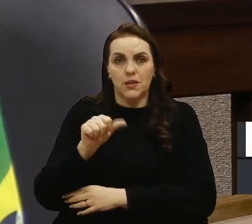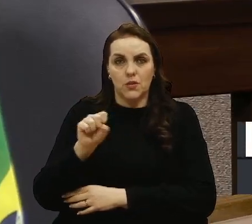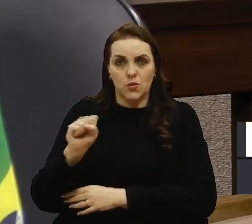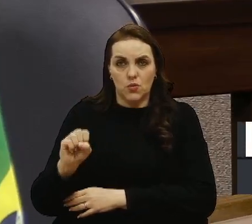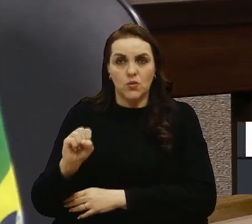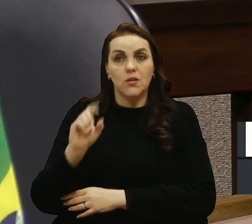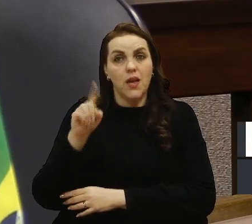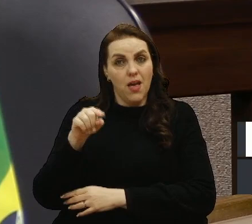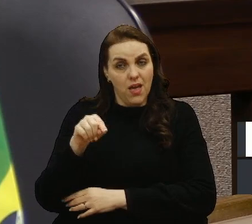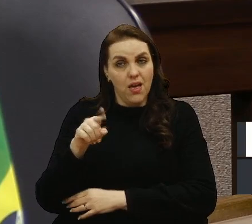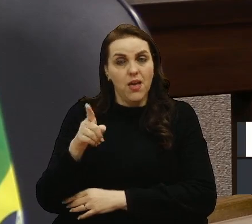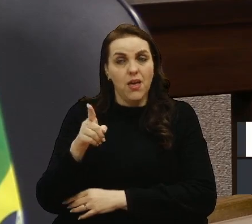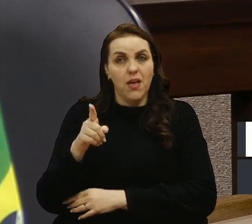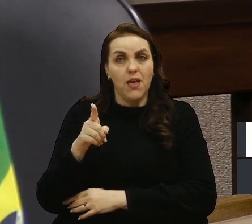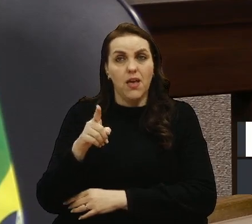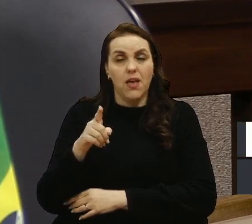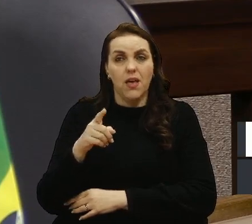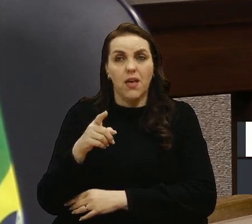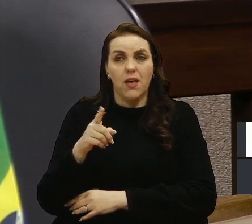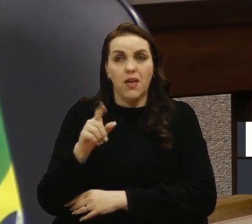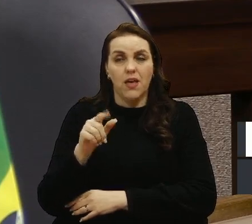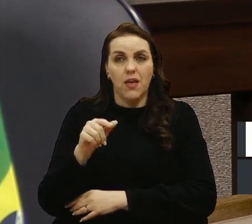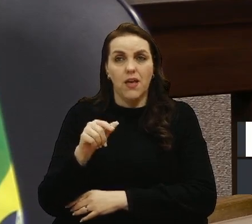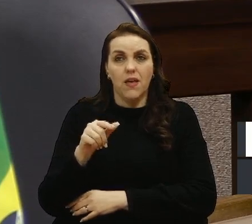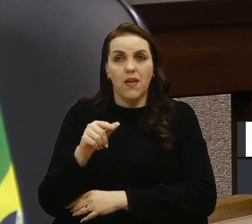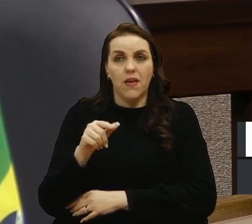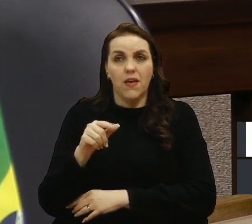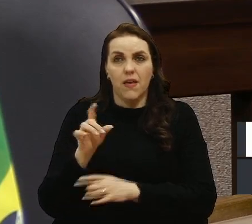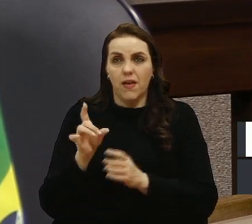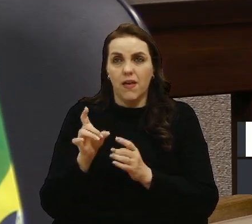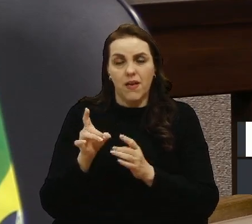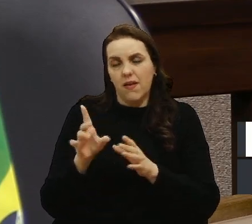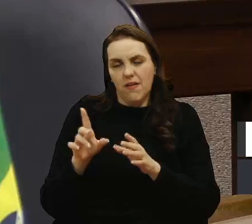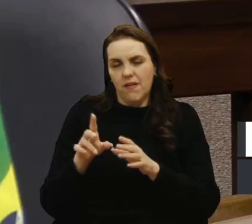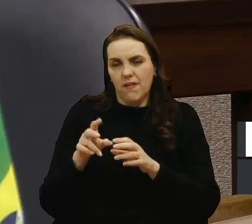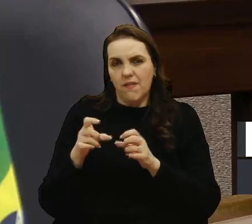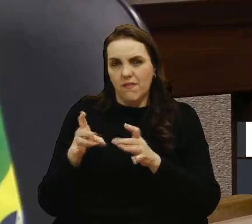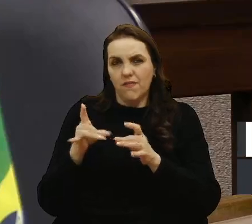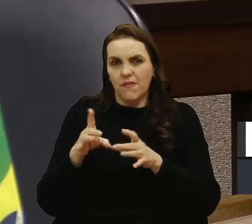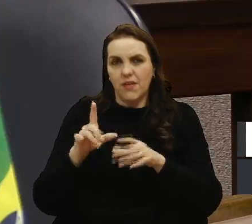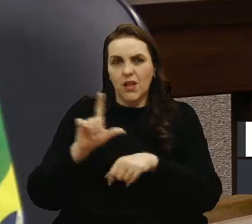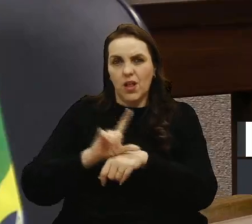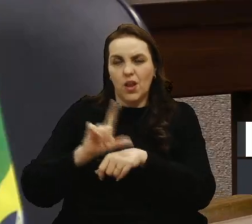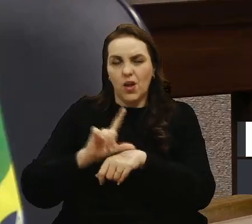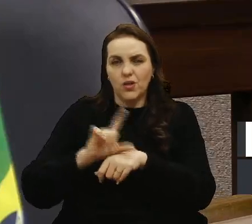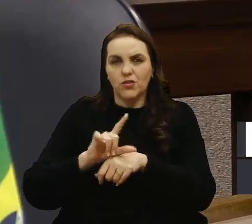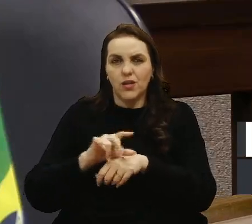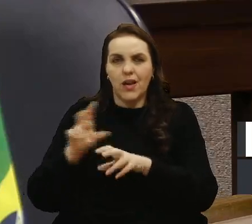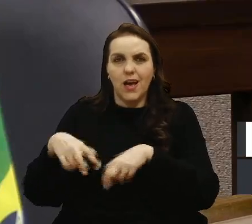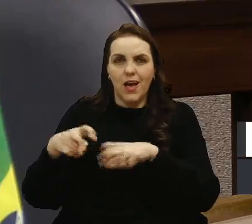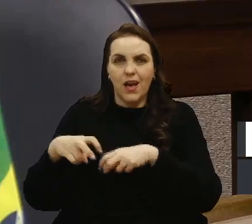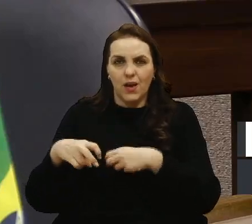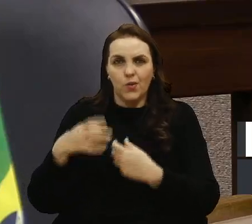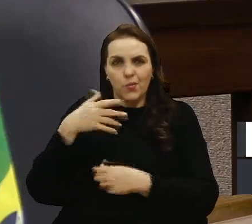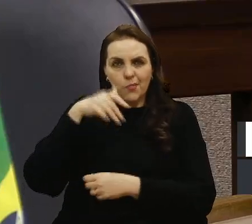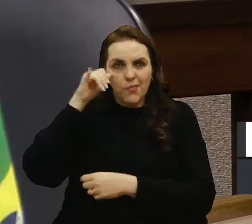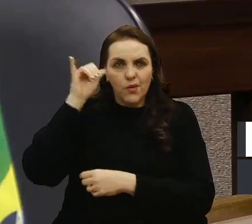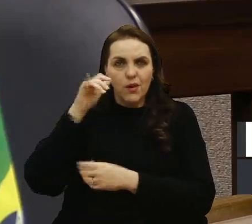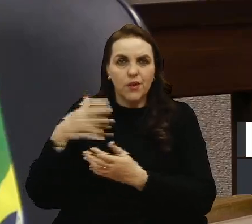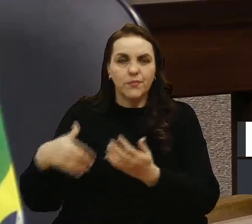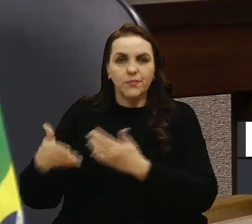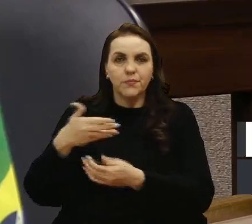uma industrial, uma venda, uma agropecuária, e ela fez um projeto e tal,